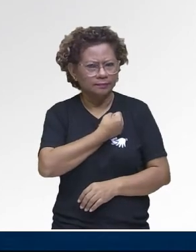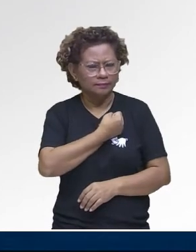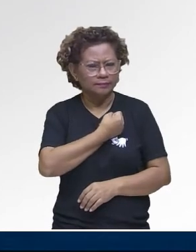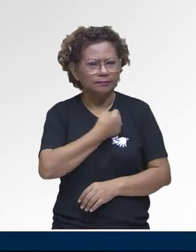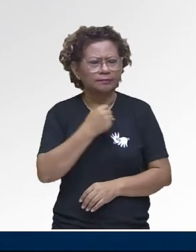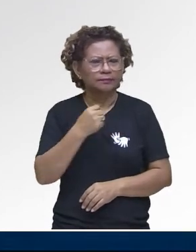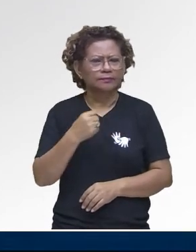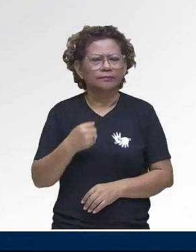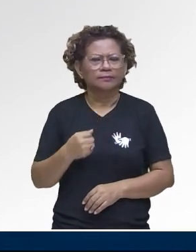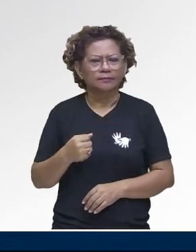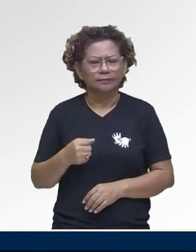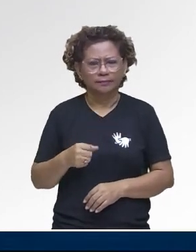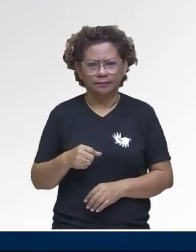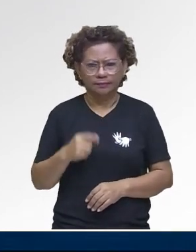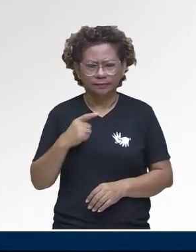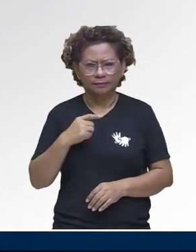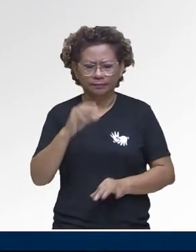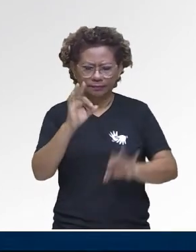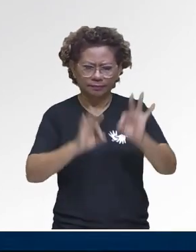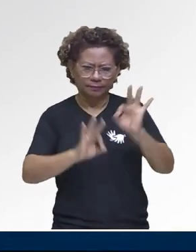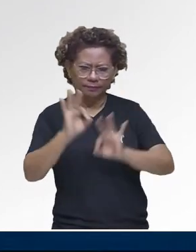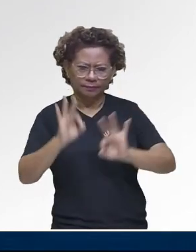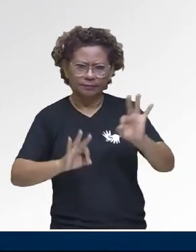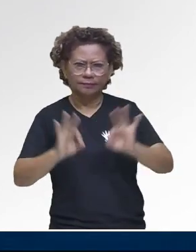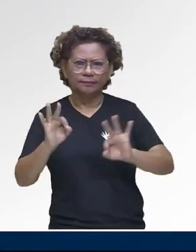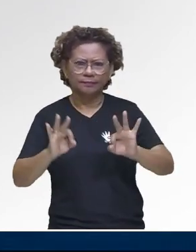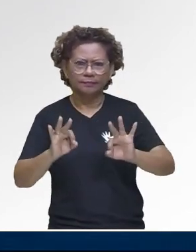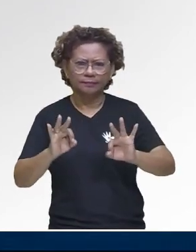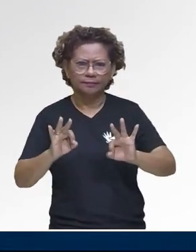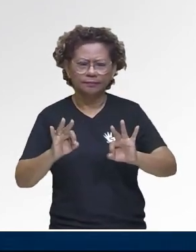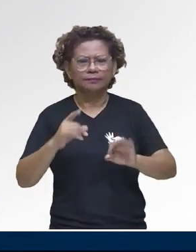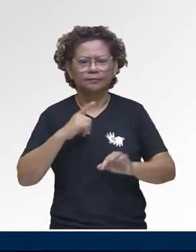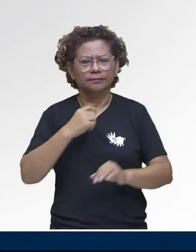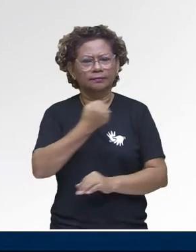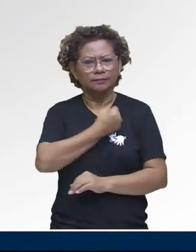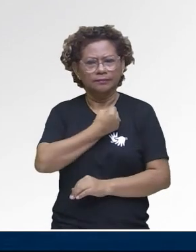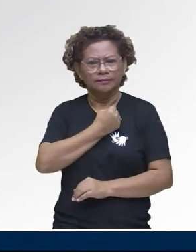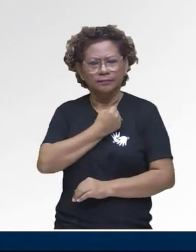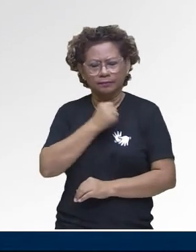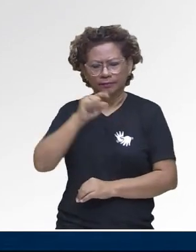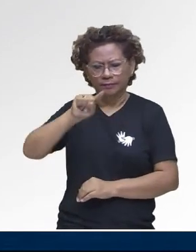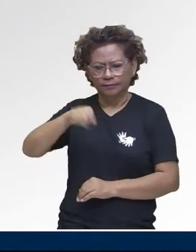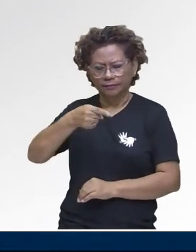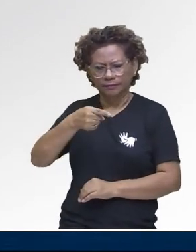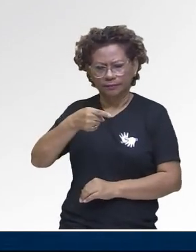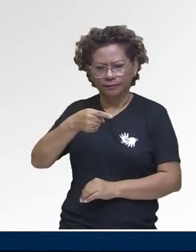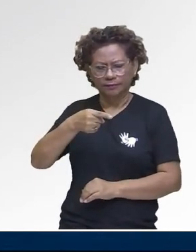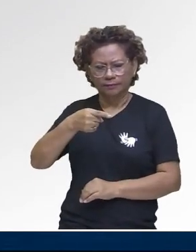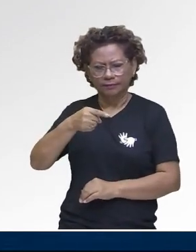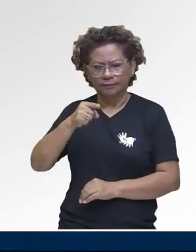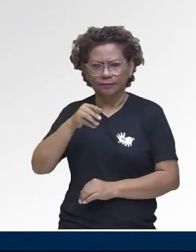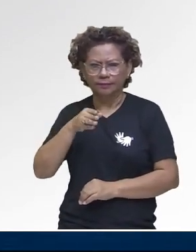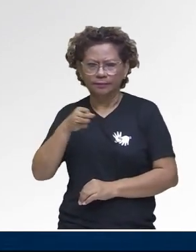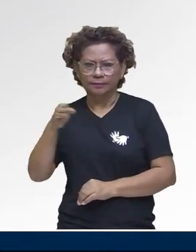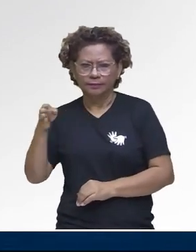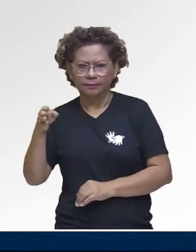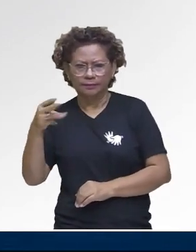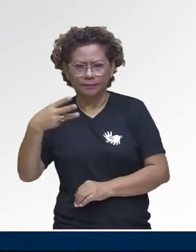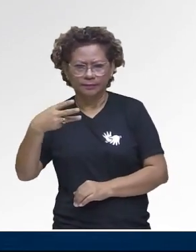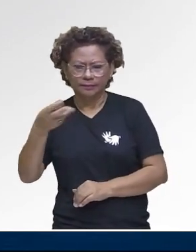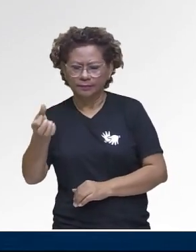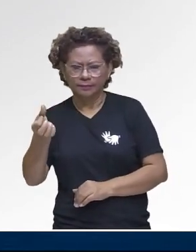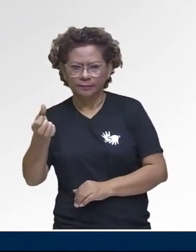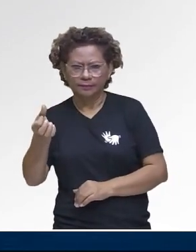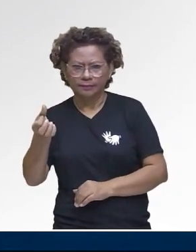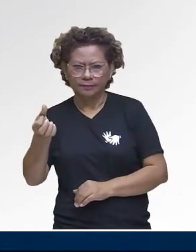dos décimos e centésimos, o exercício já ajudou mostrando então quais são os elementos numéricos que